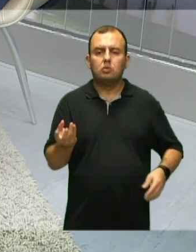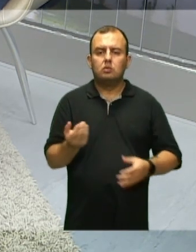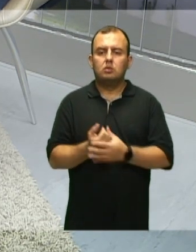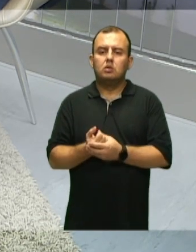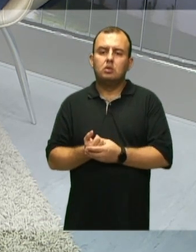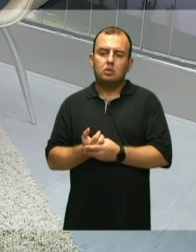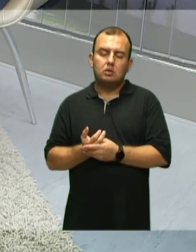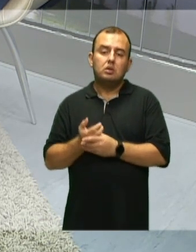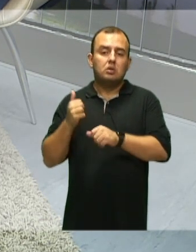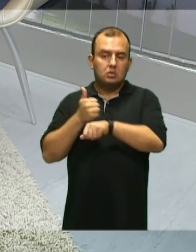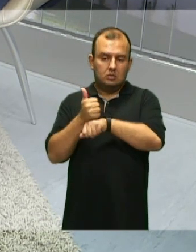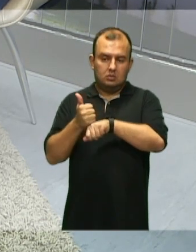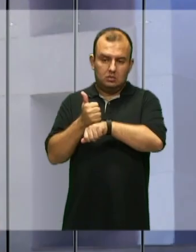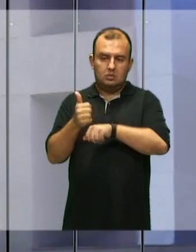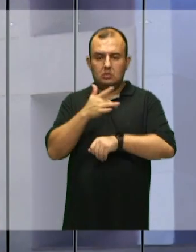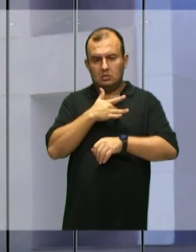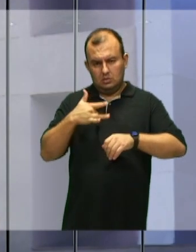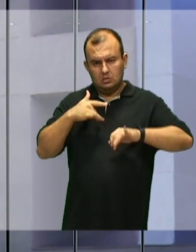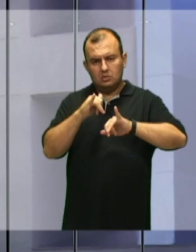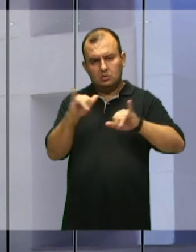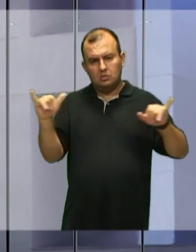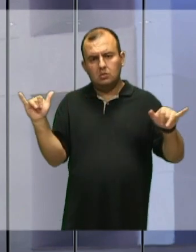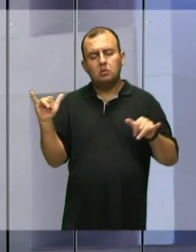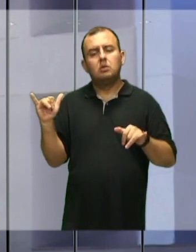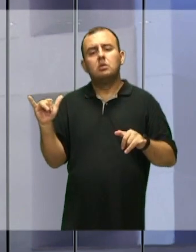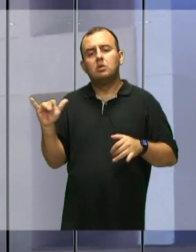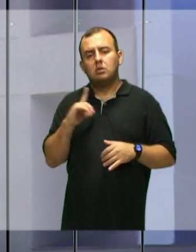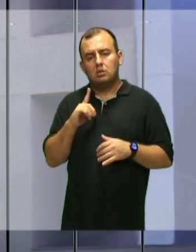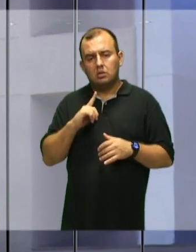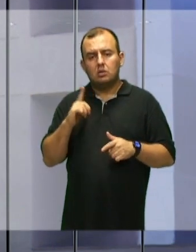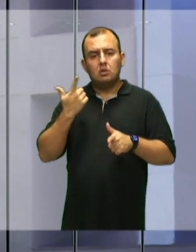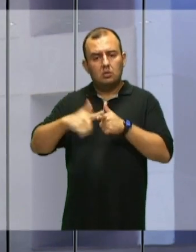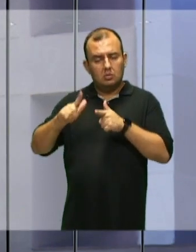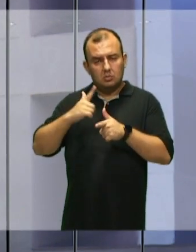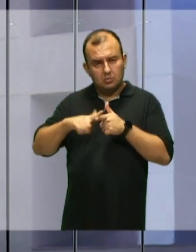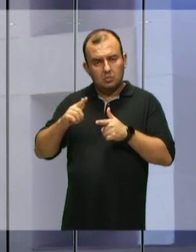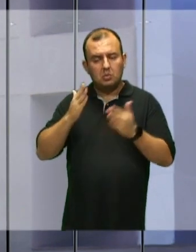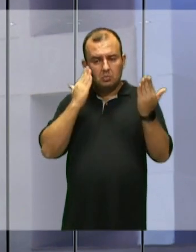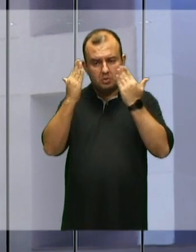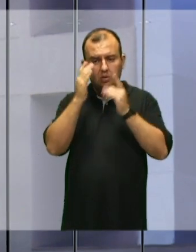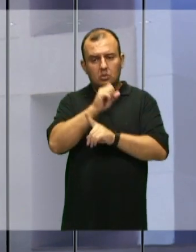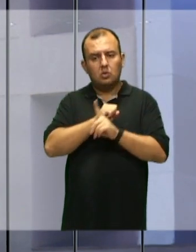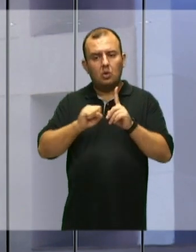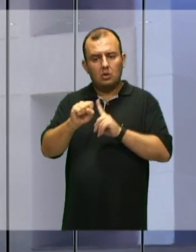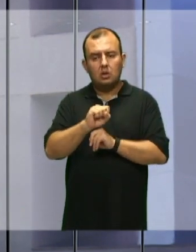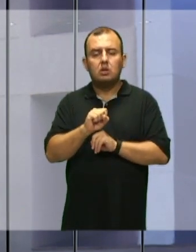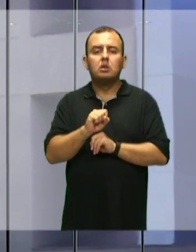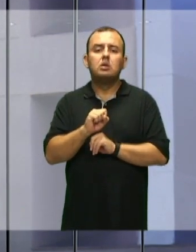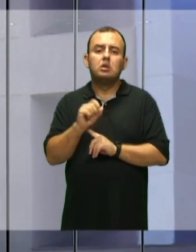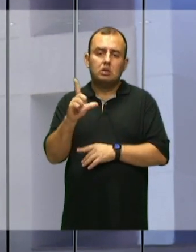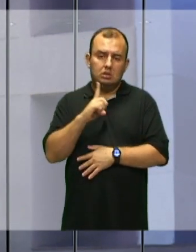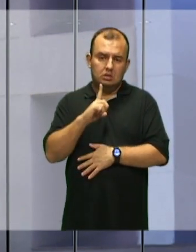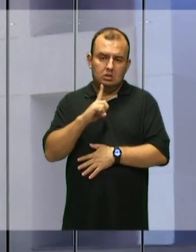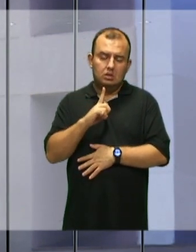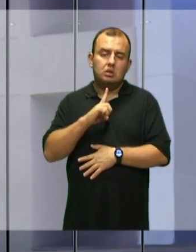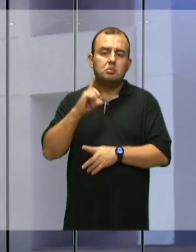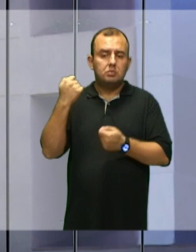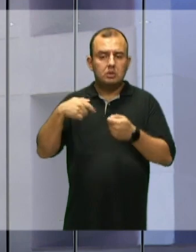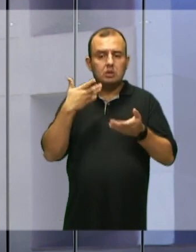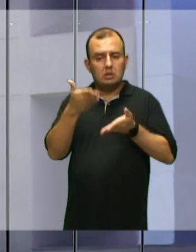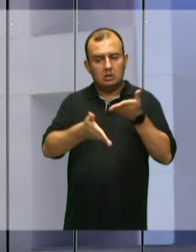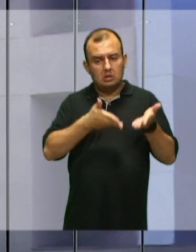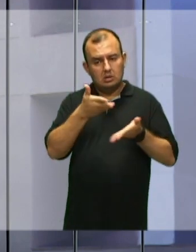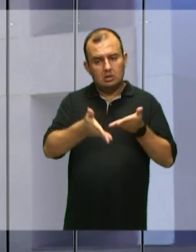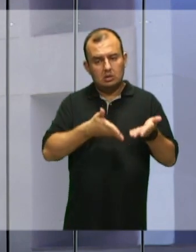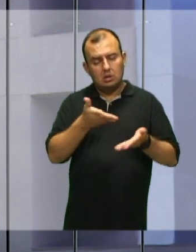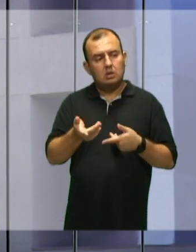dis como profissional de saúde eu reafirmo isso algum problema psicossocial aquela pessoa que tá na rua ela tem então ela precisa ser tratado como